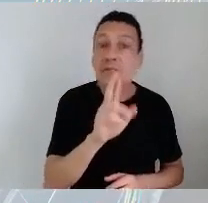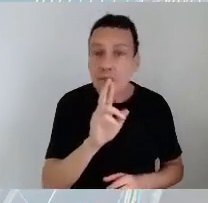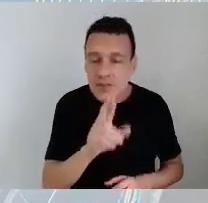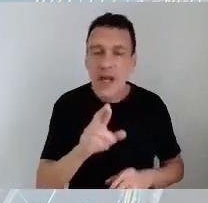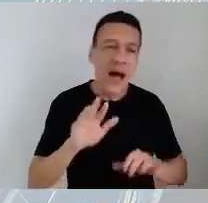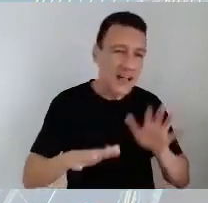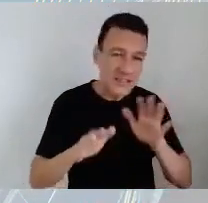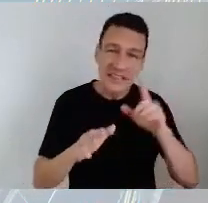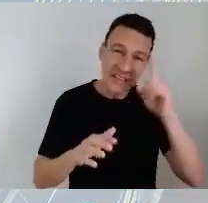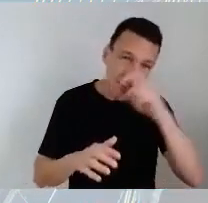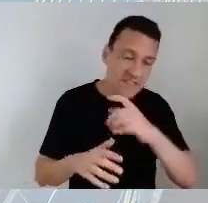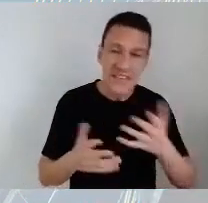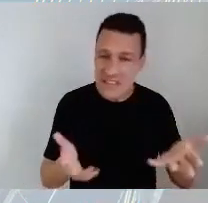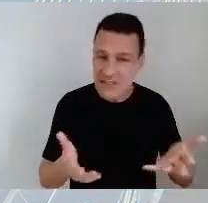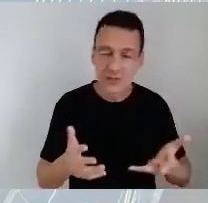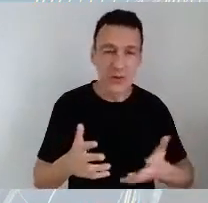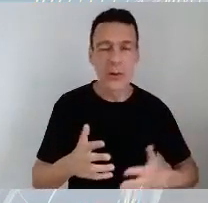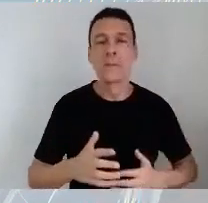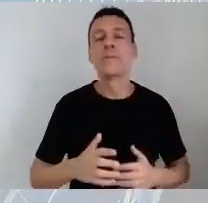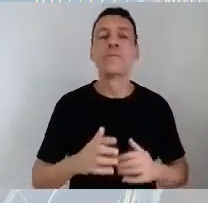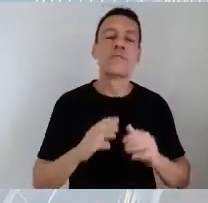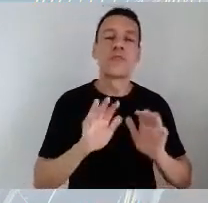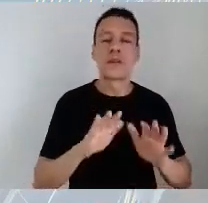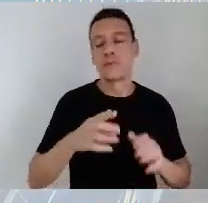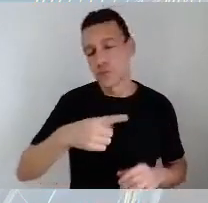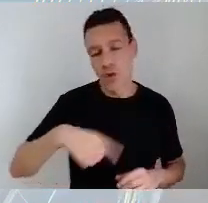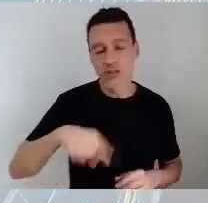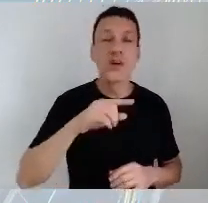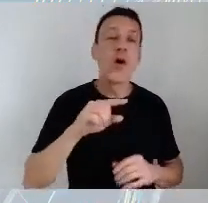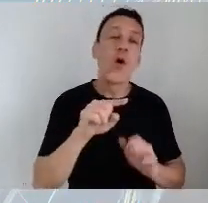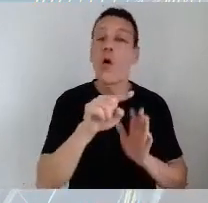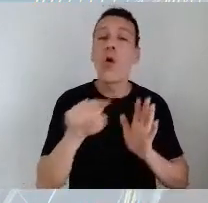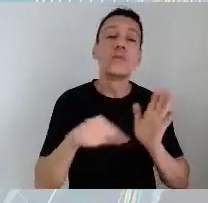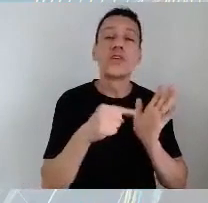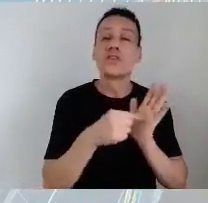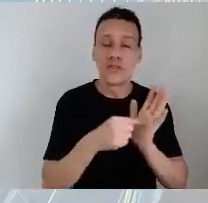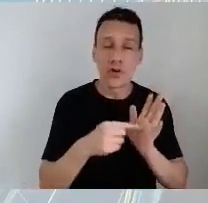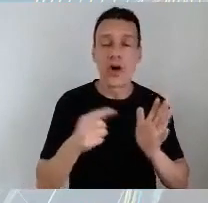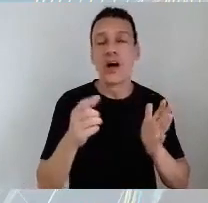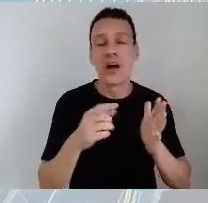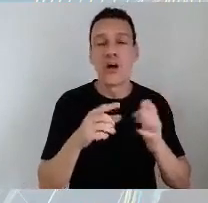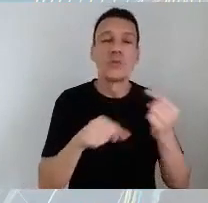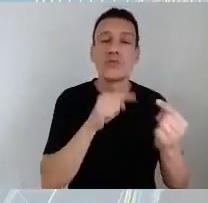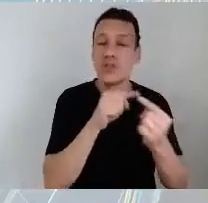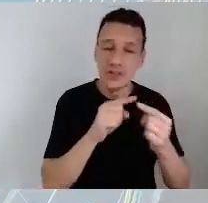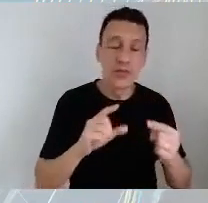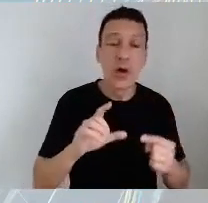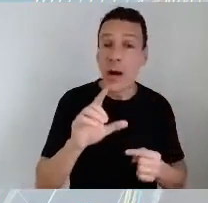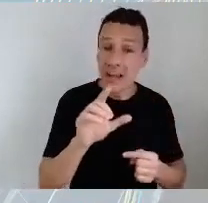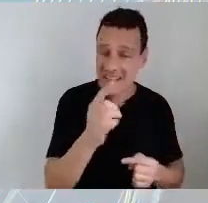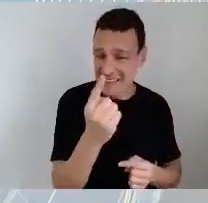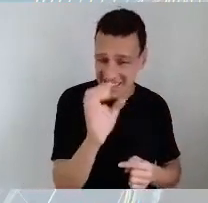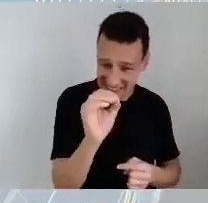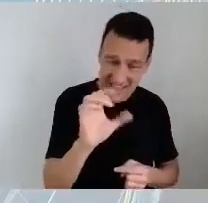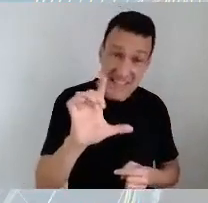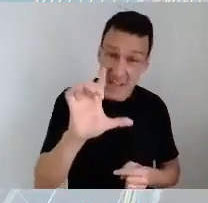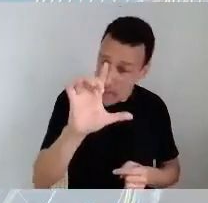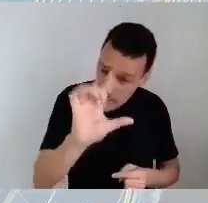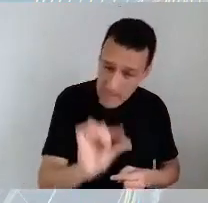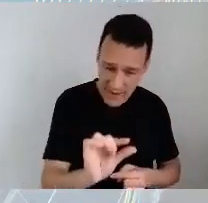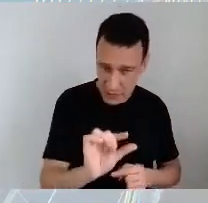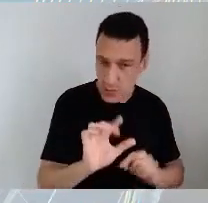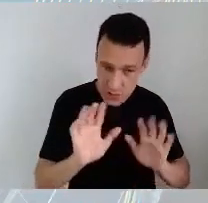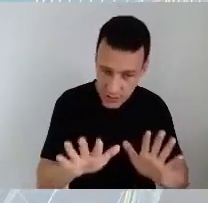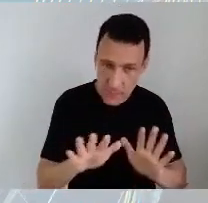custoso. Então, com o objetivo de reduzir essas 10 perguntas, e diante de estudos, e baseado no SUS e